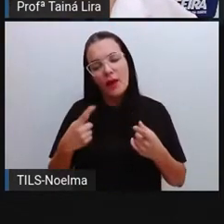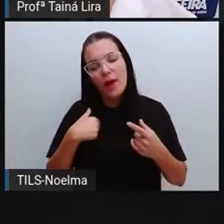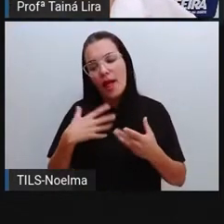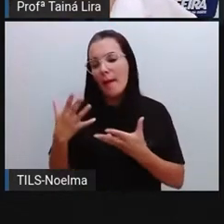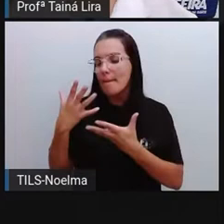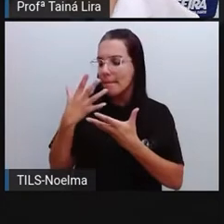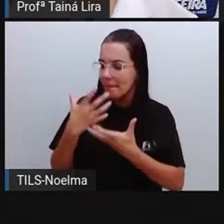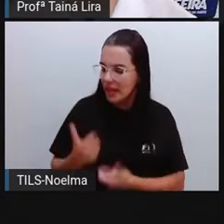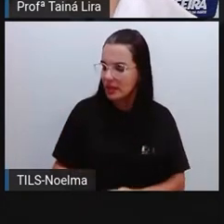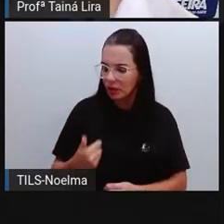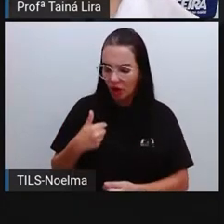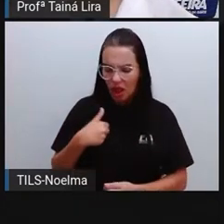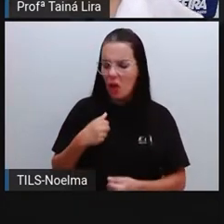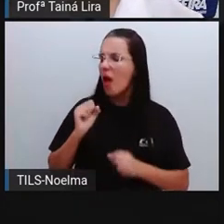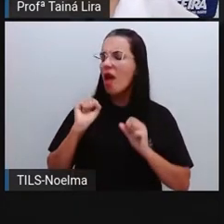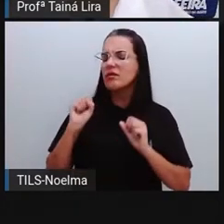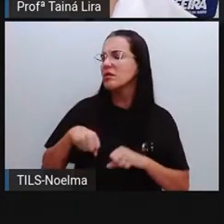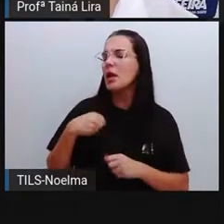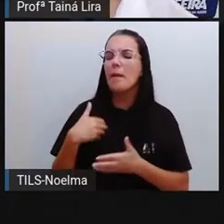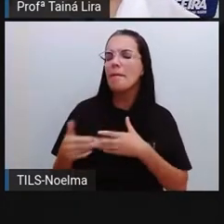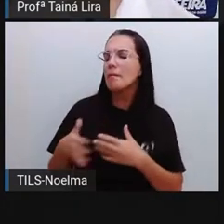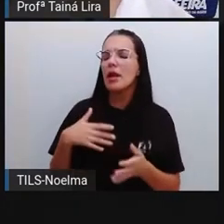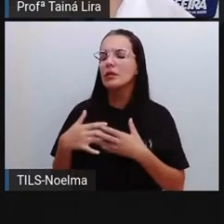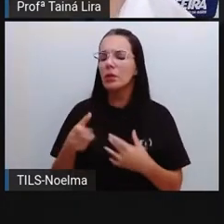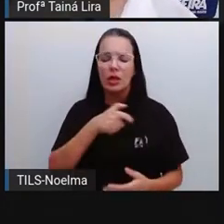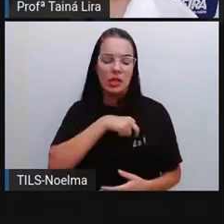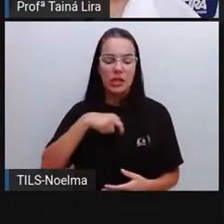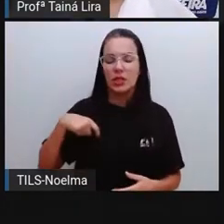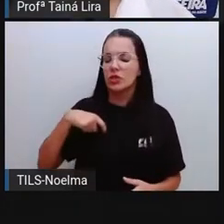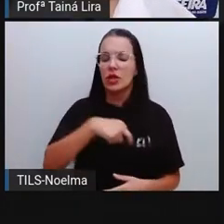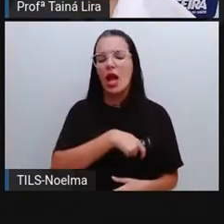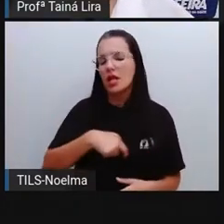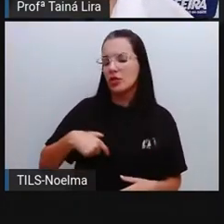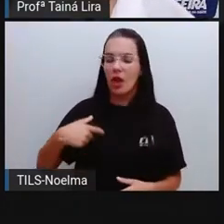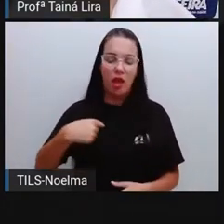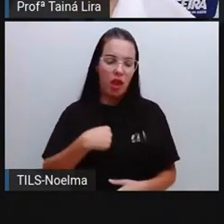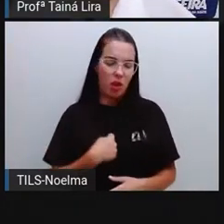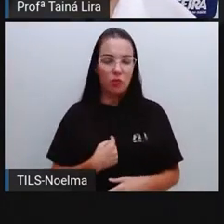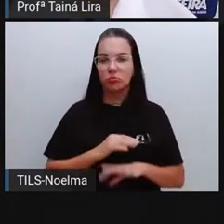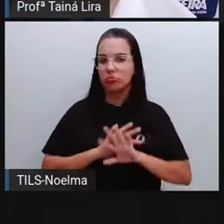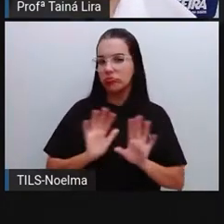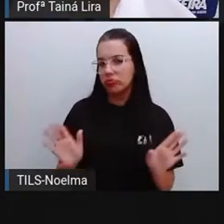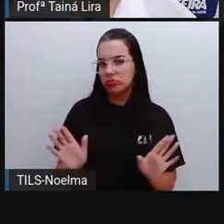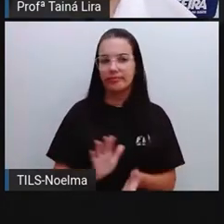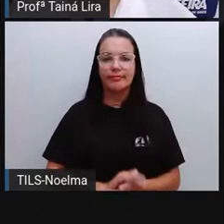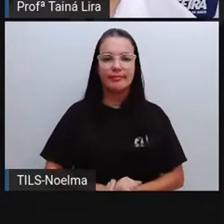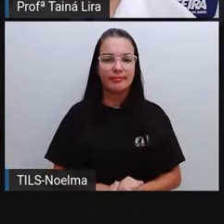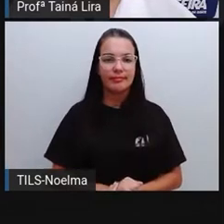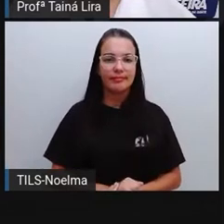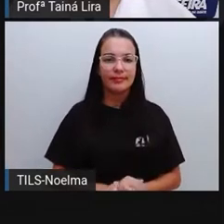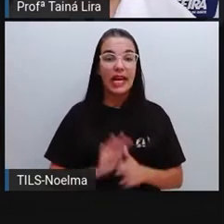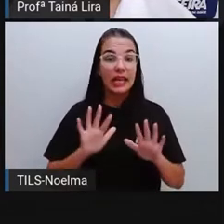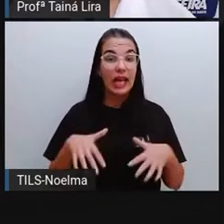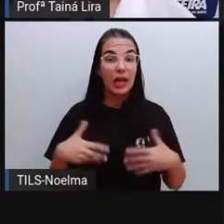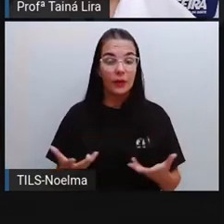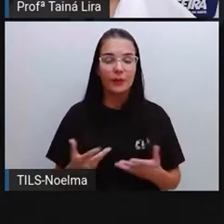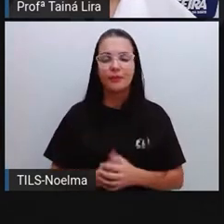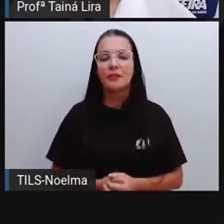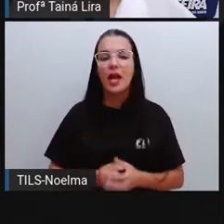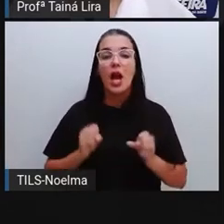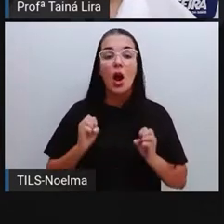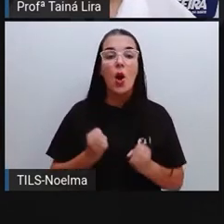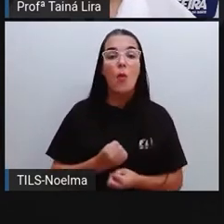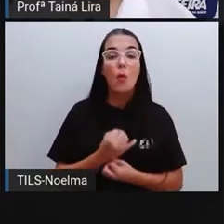se aceitar e não se importar mais com os comentários das outras zebras, tá? Qual é a característica